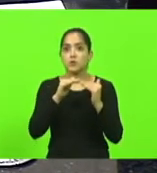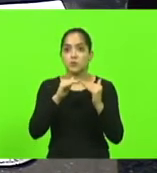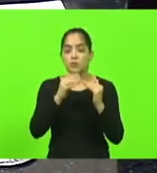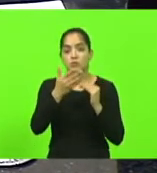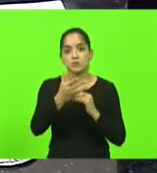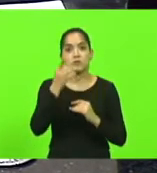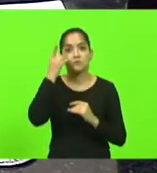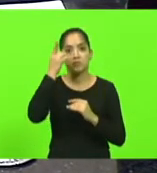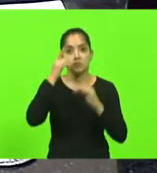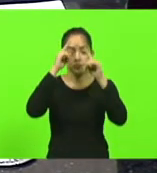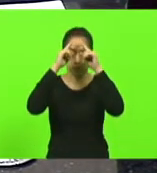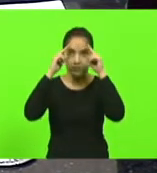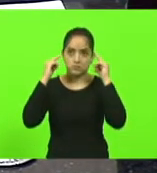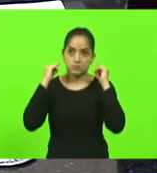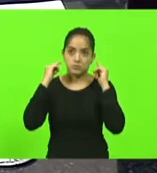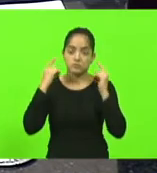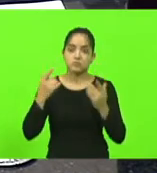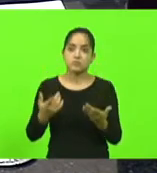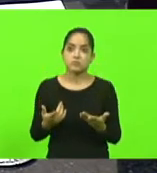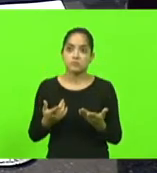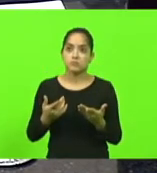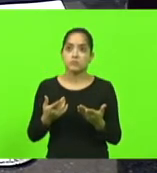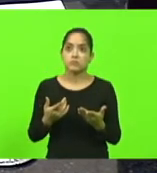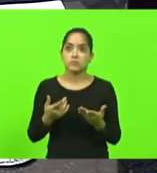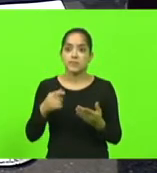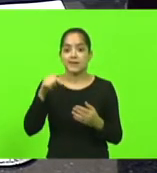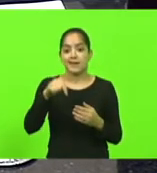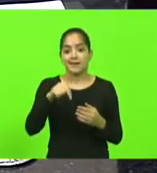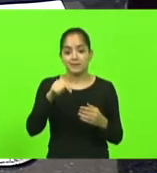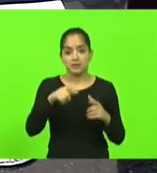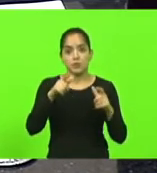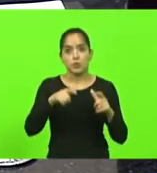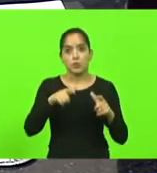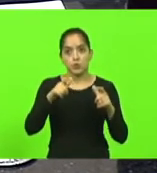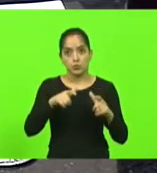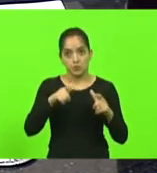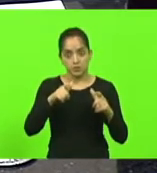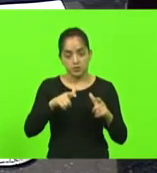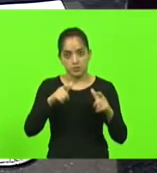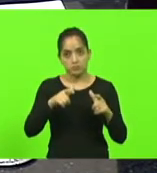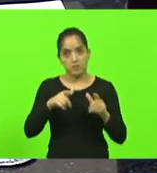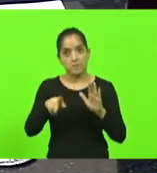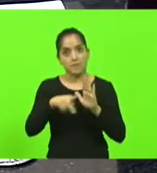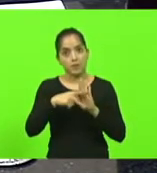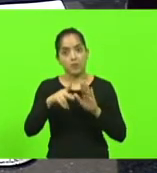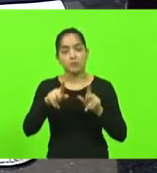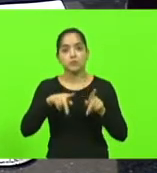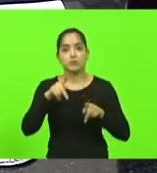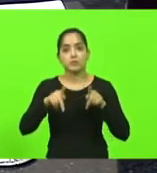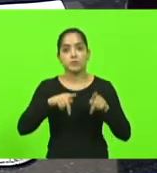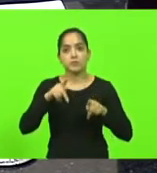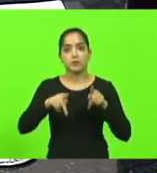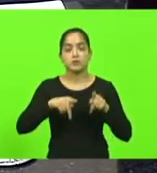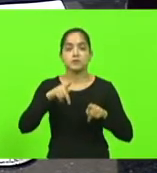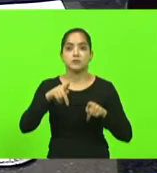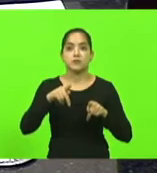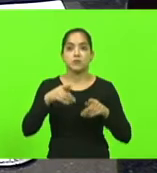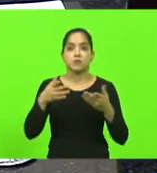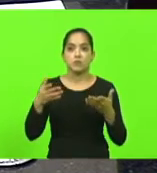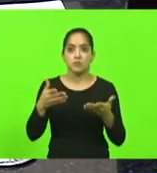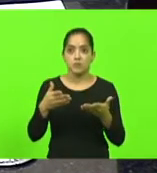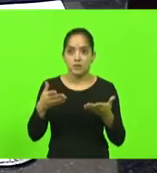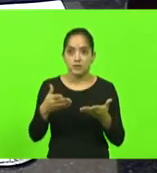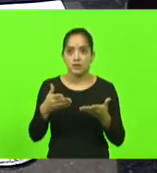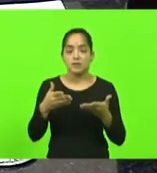Sareta. Nós, a nossa casa é a casa do povo, é onde nós aqui